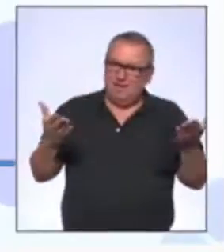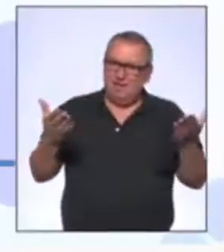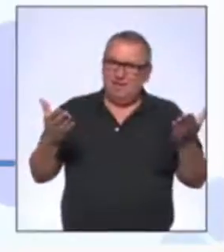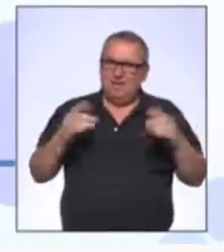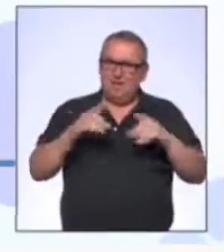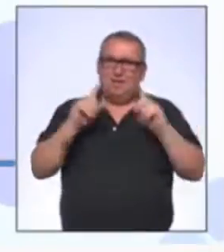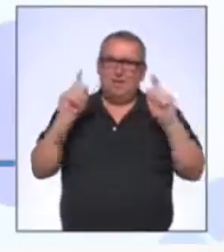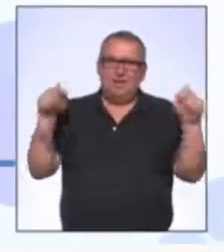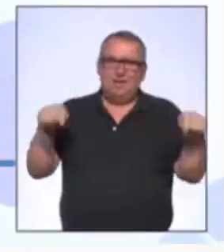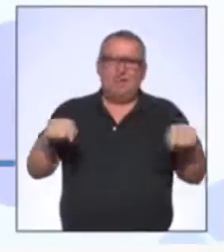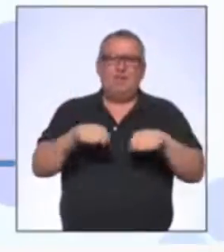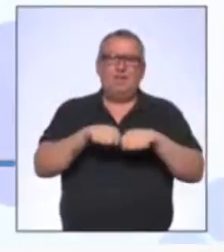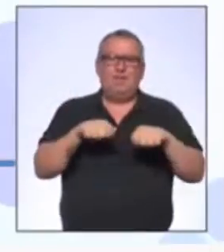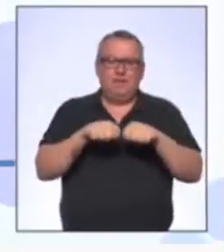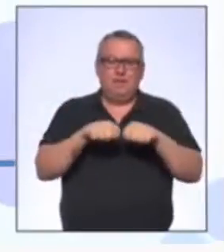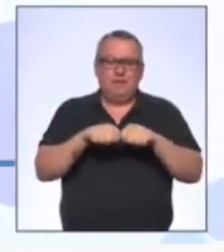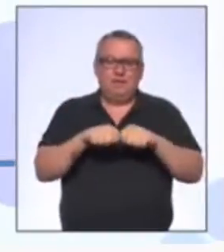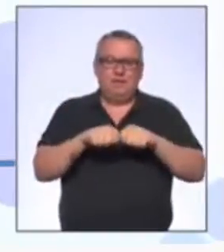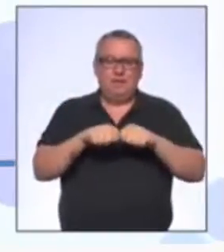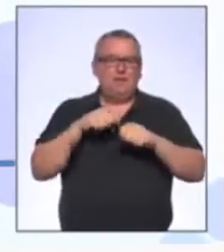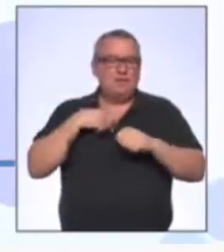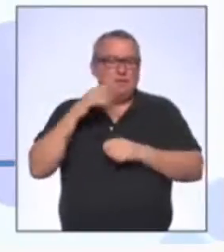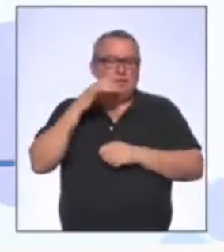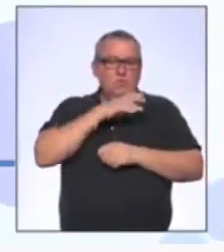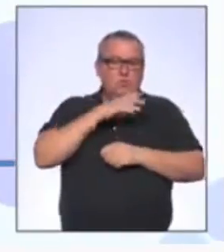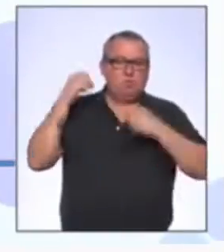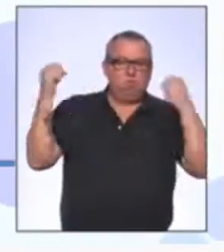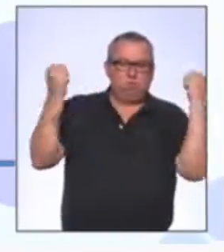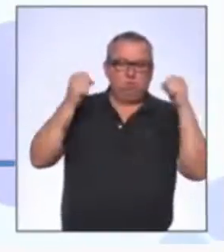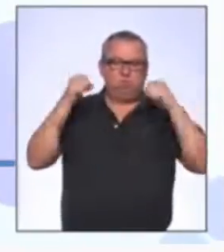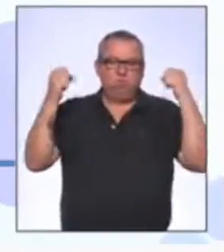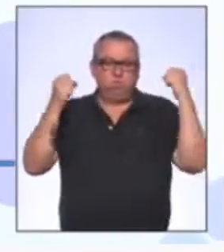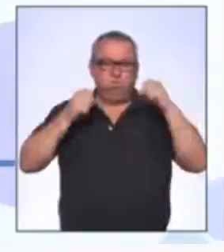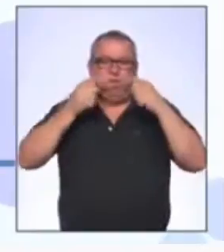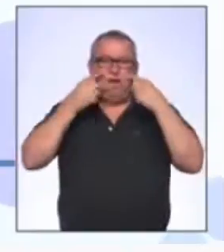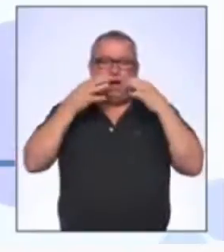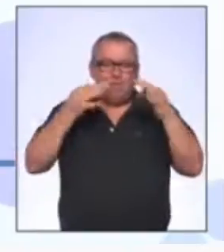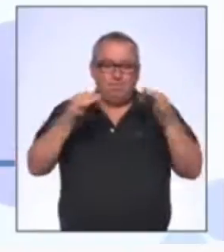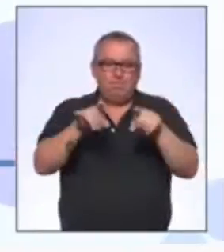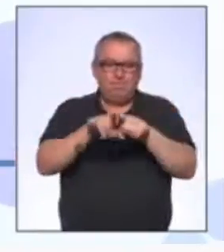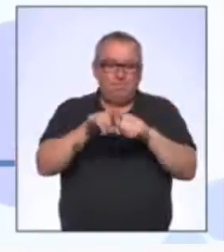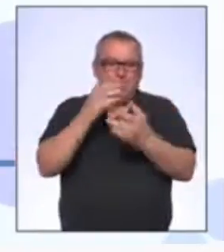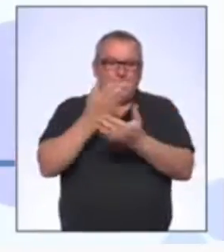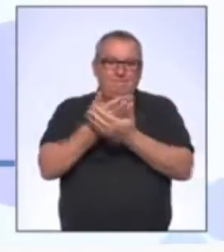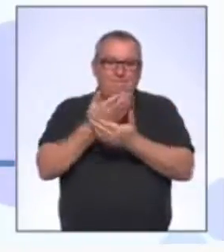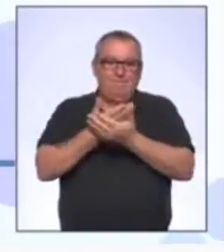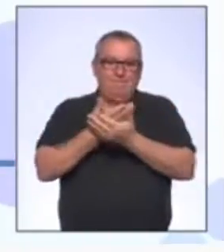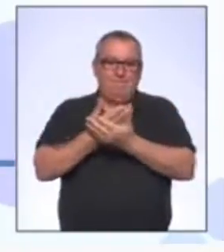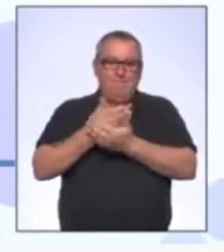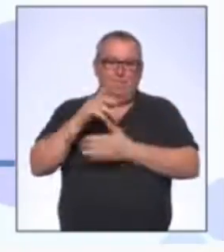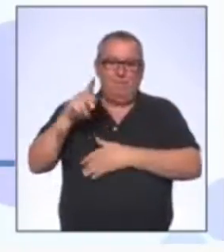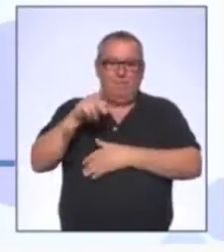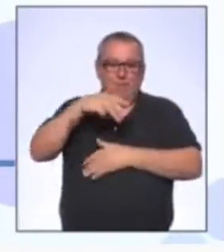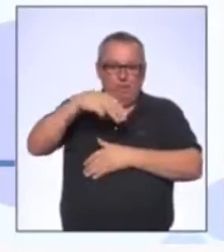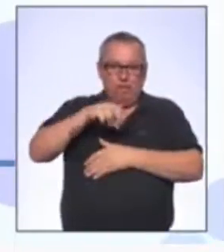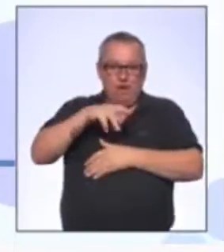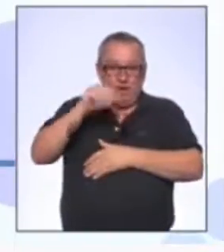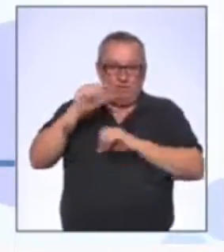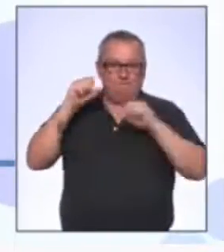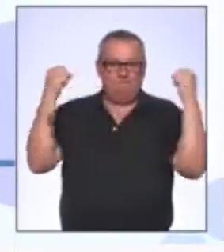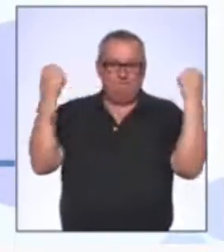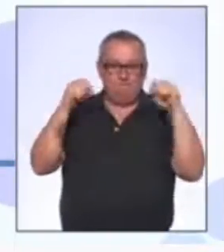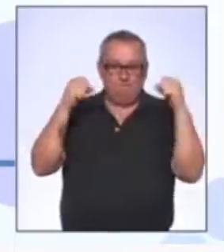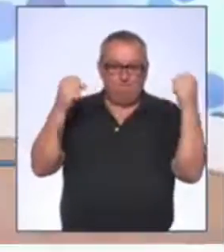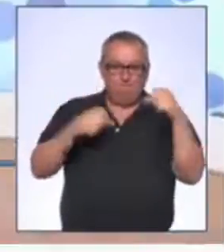então dá para dar uma esquentada e prestar atenção um pouquinho aqui na aula com a gente tá sua professora mara de educação